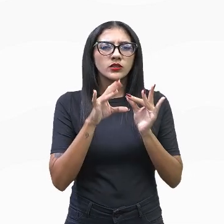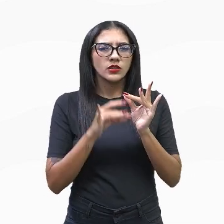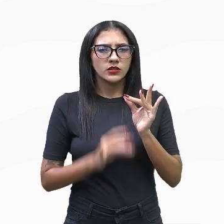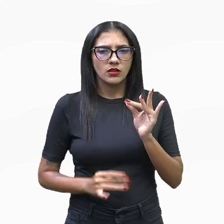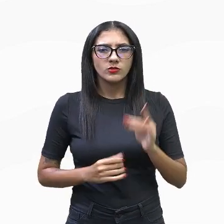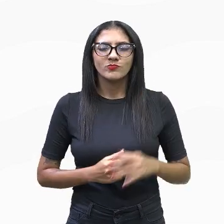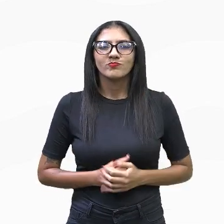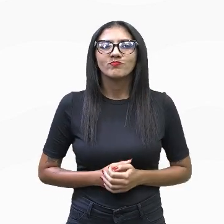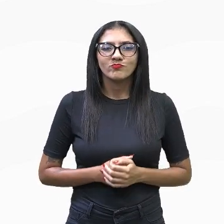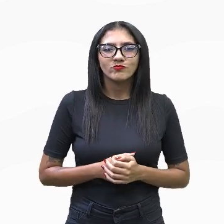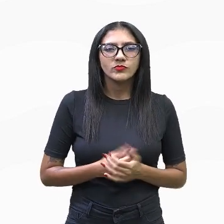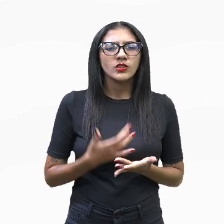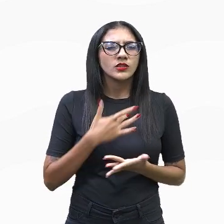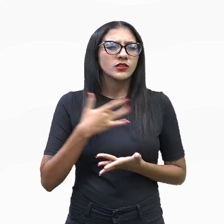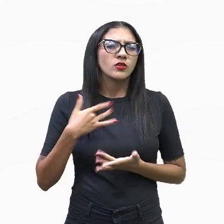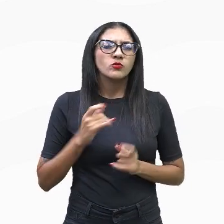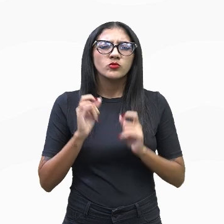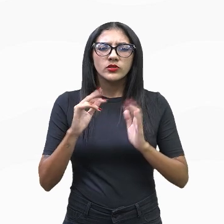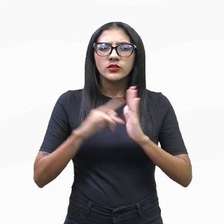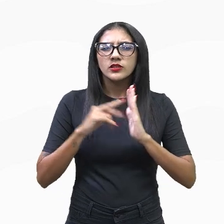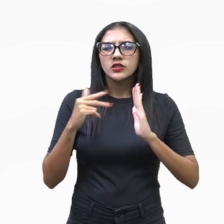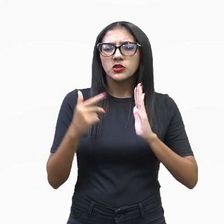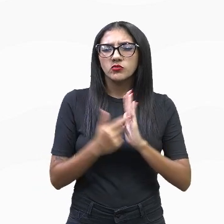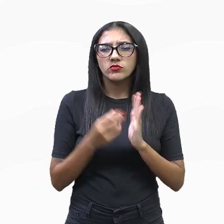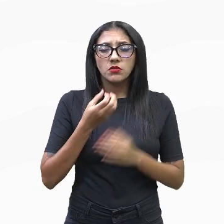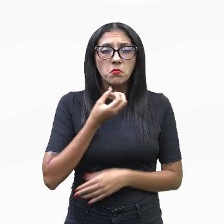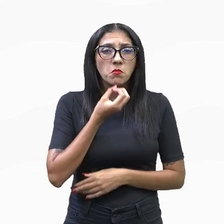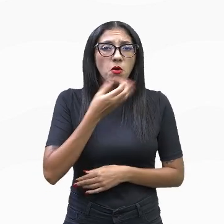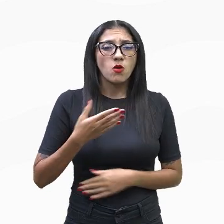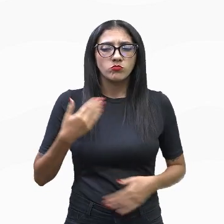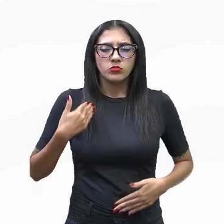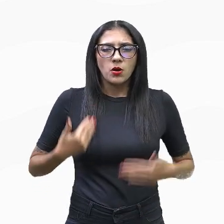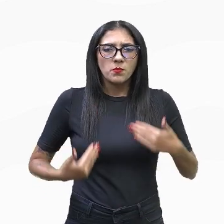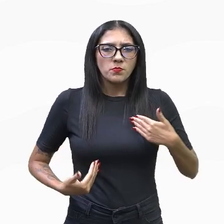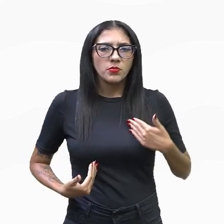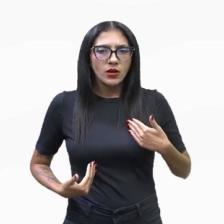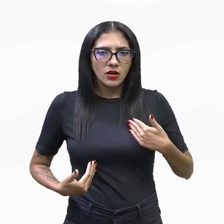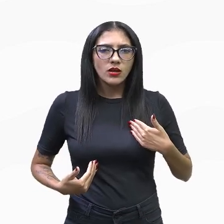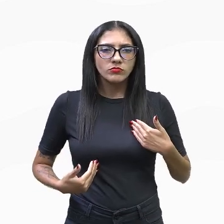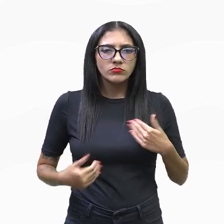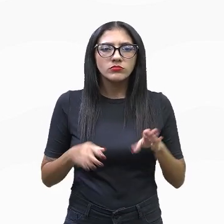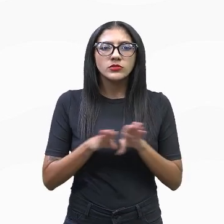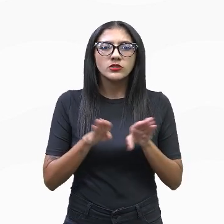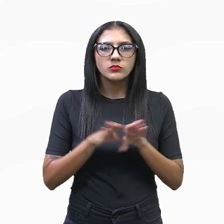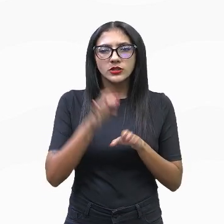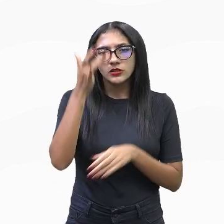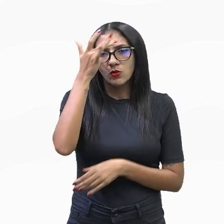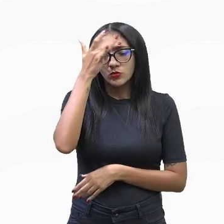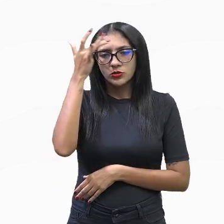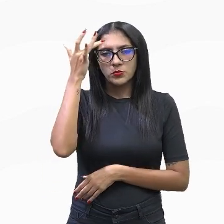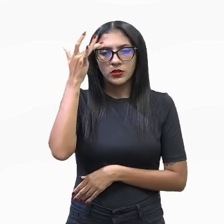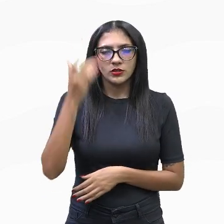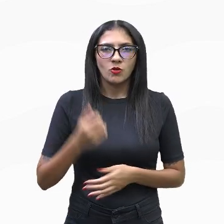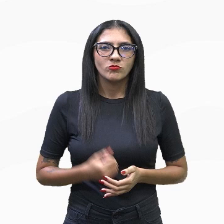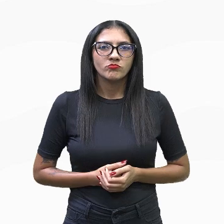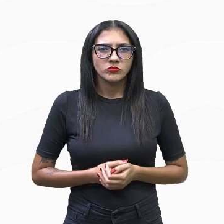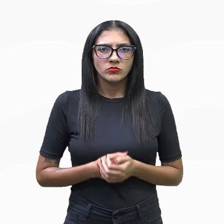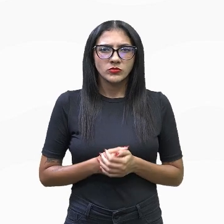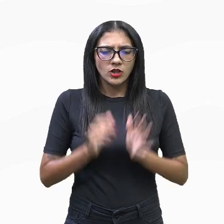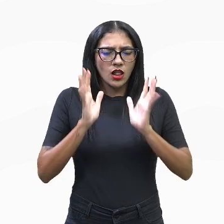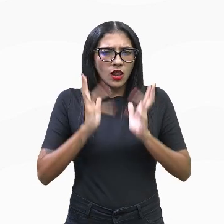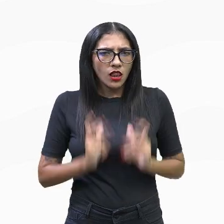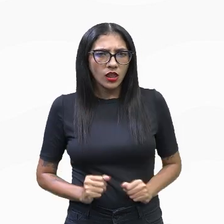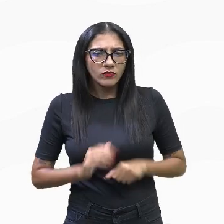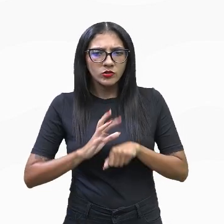estado de completo bem-estar físico, social e mental, e não somente ausência de doença. Vocês percebem aqui